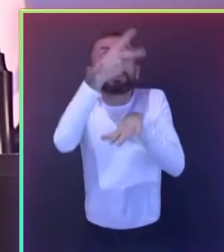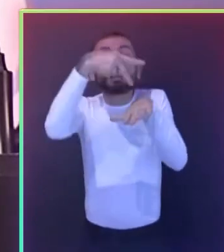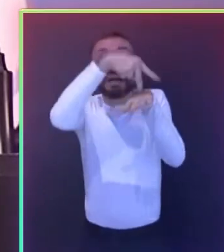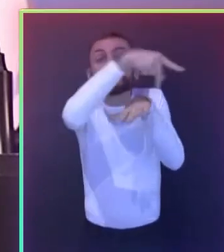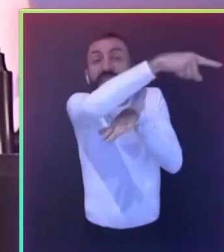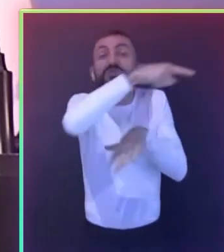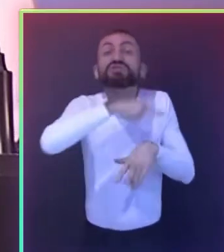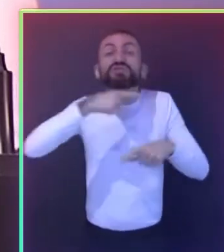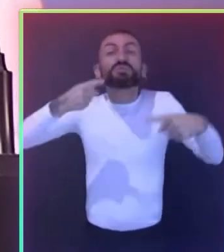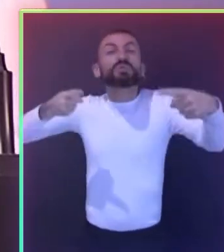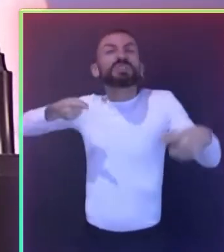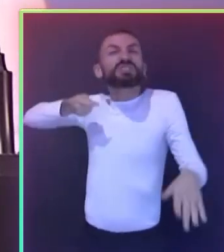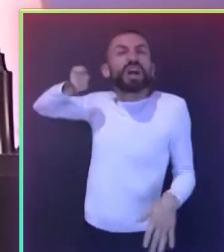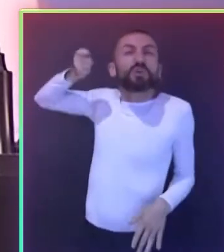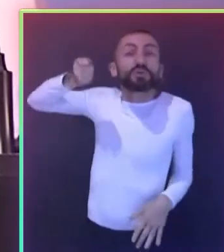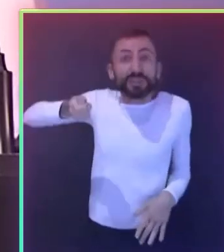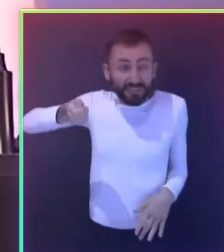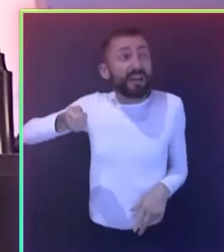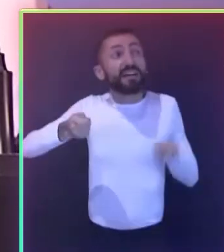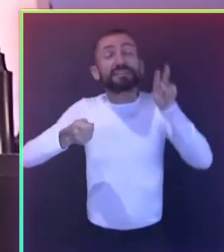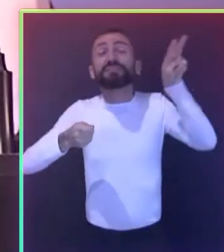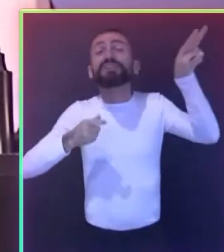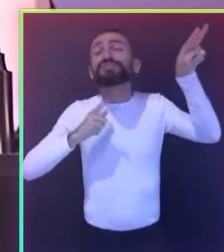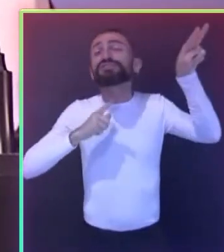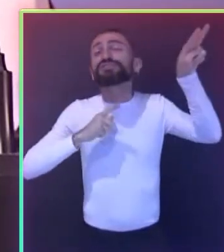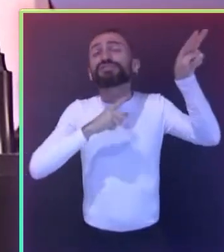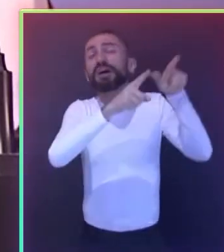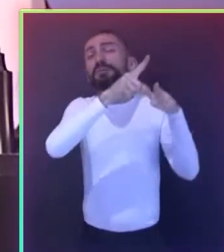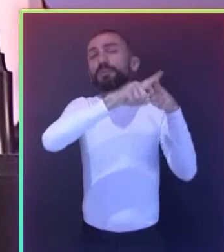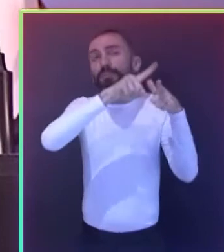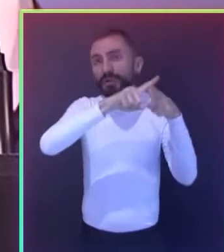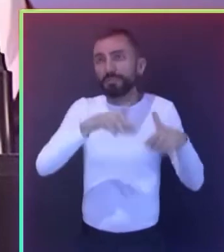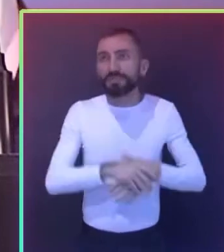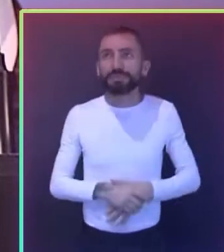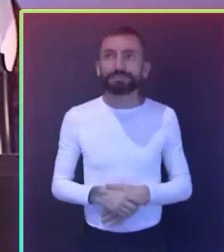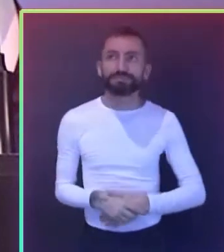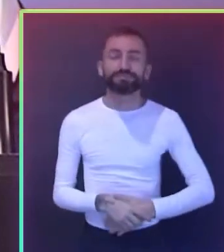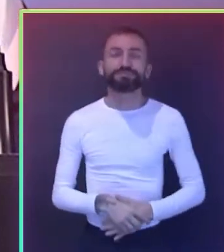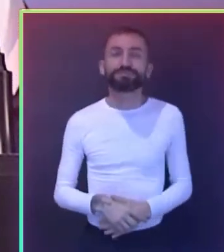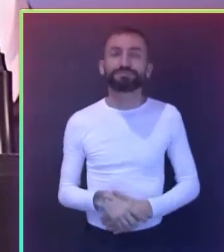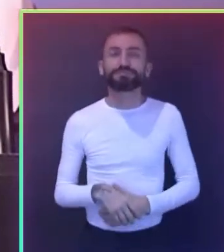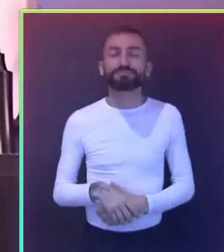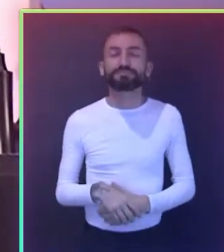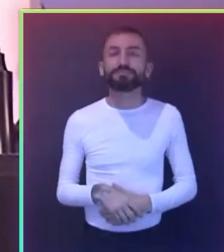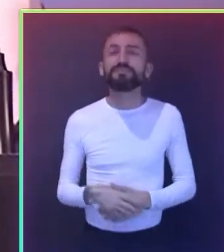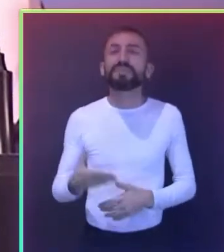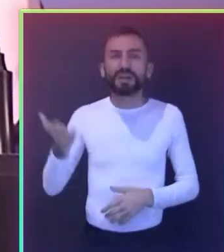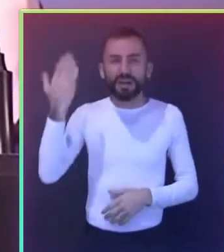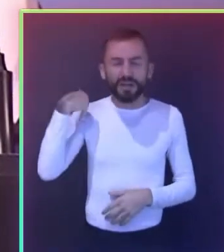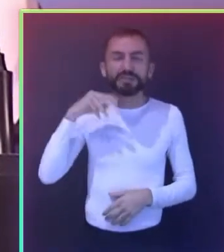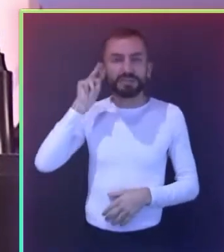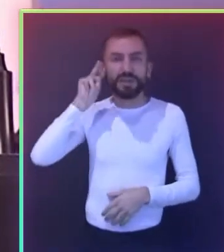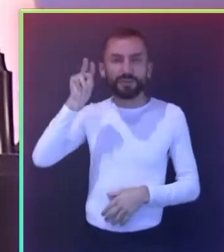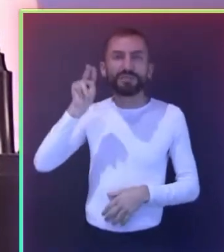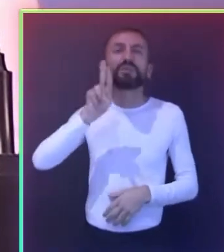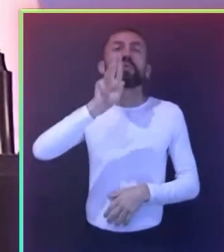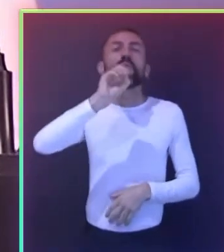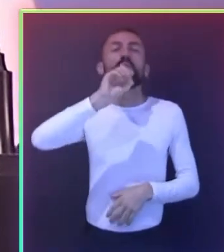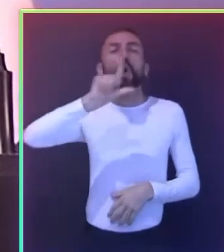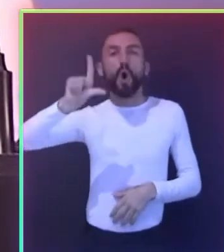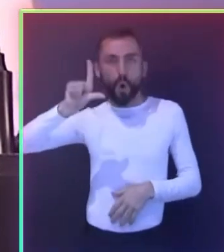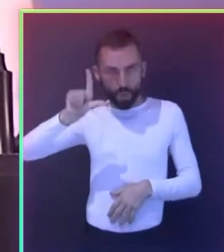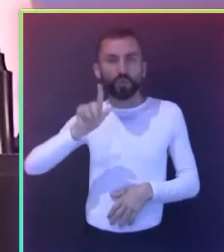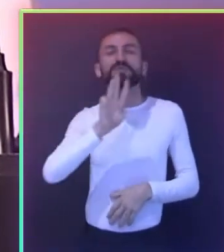a imunização joia realizadas o outro dia ali e nenhum comentário da UOL